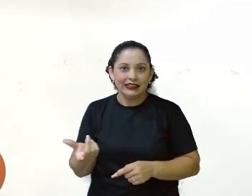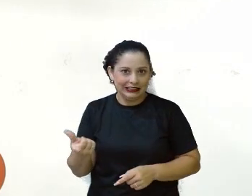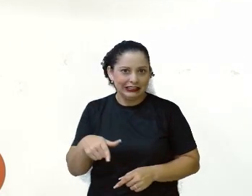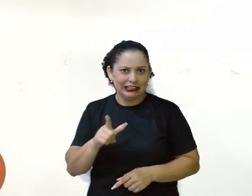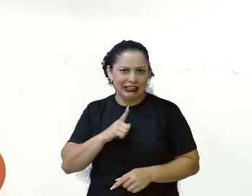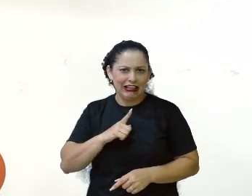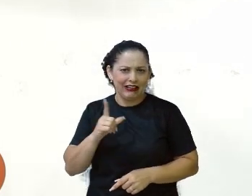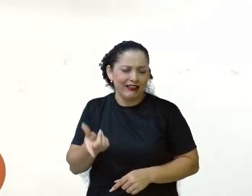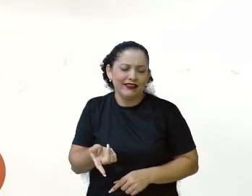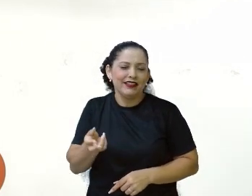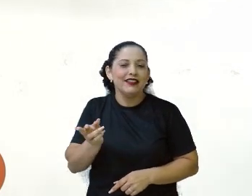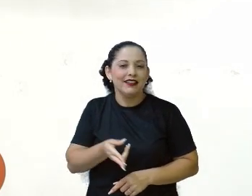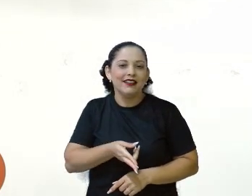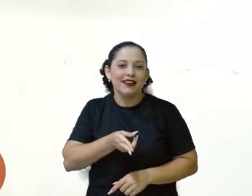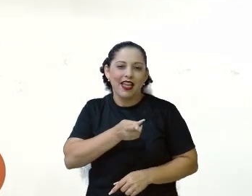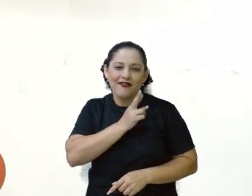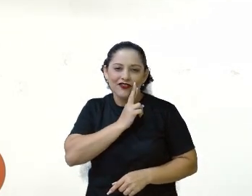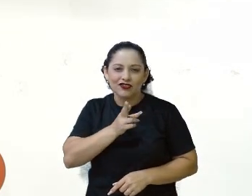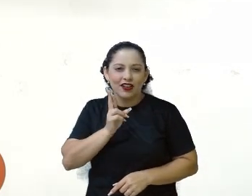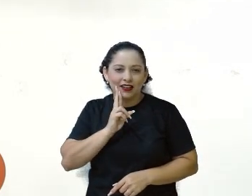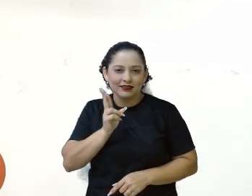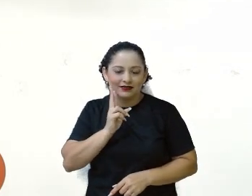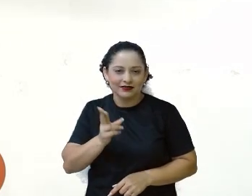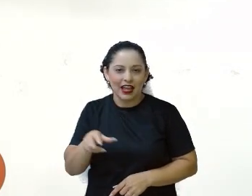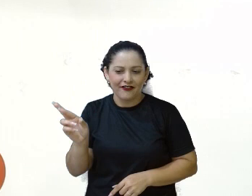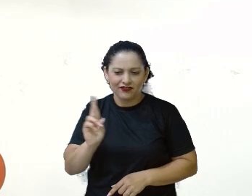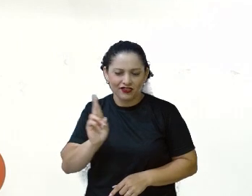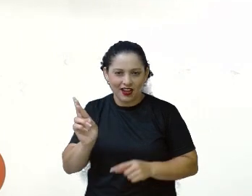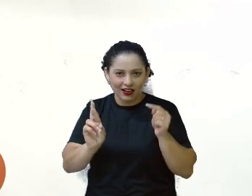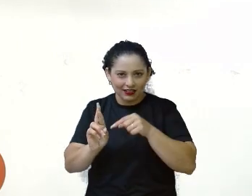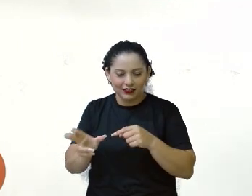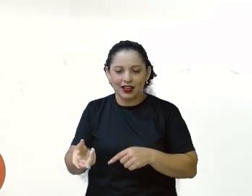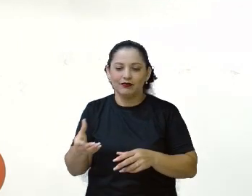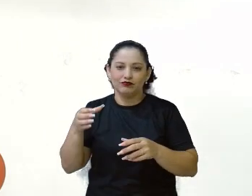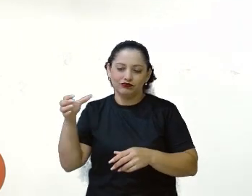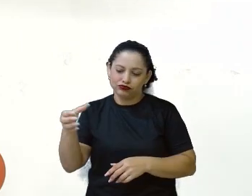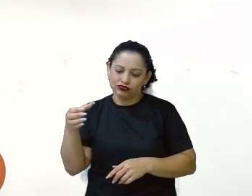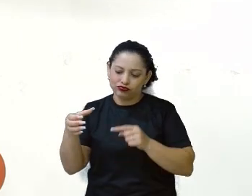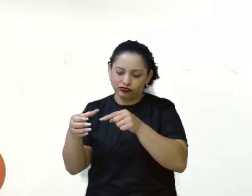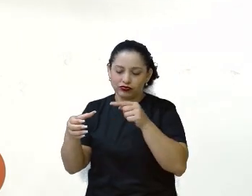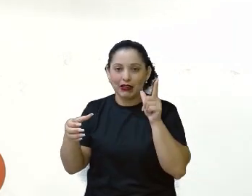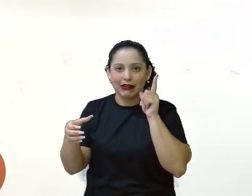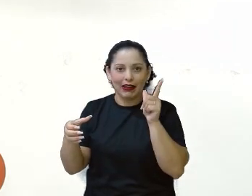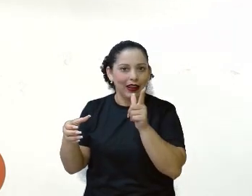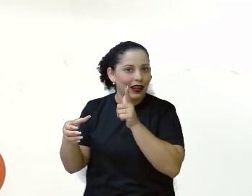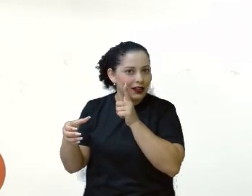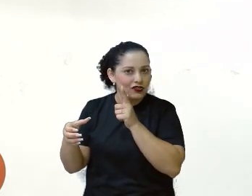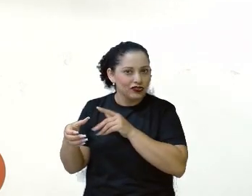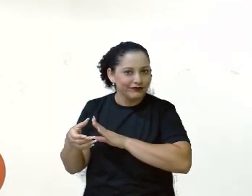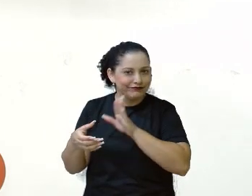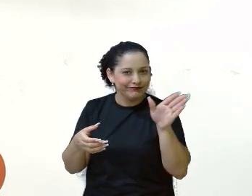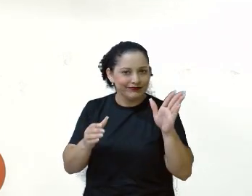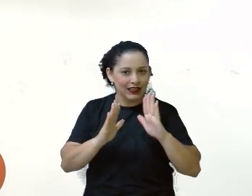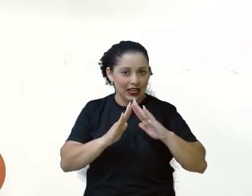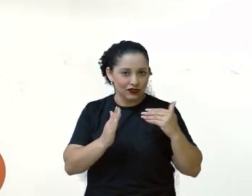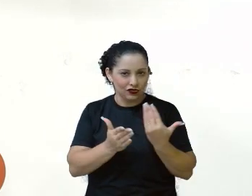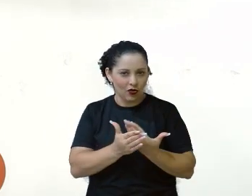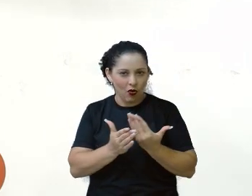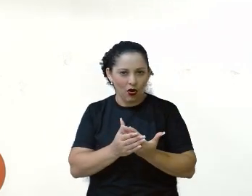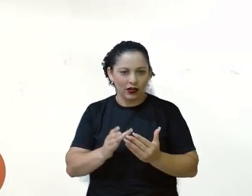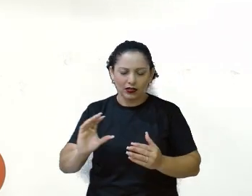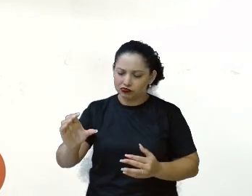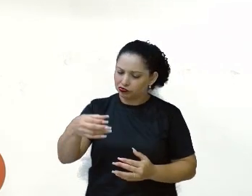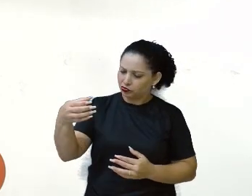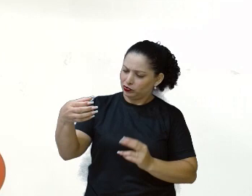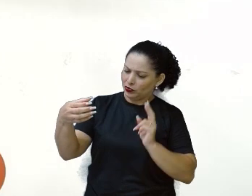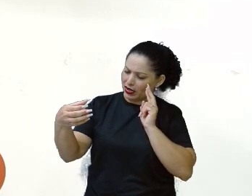você também gosta de levar para a escola, se você observar, se você ler as informações,